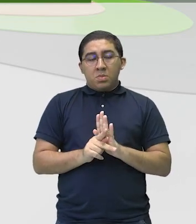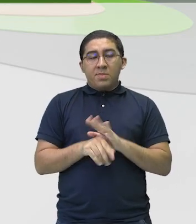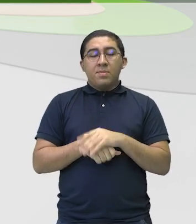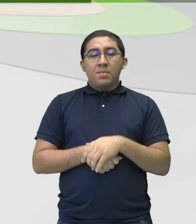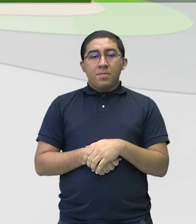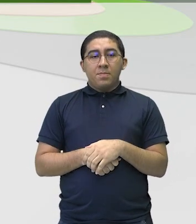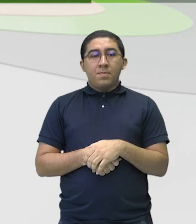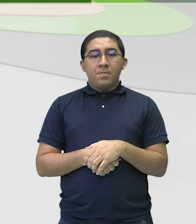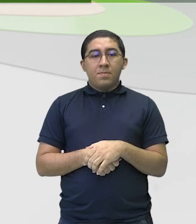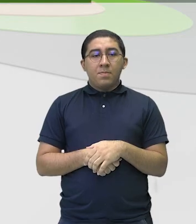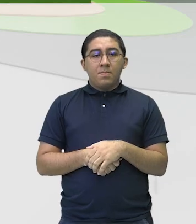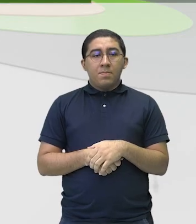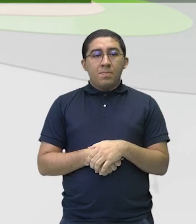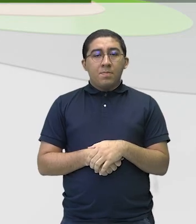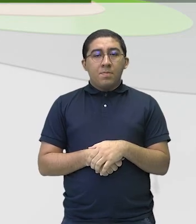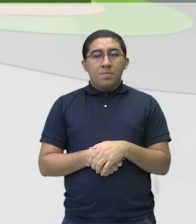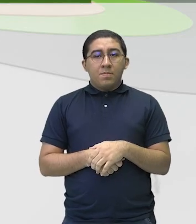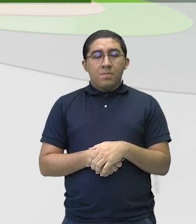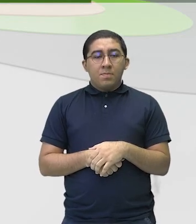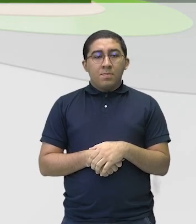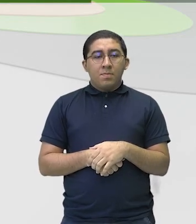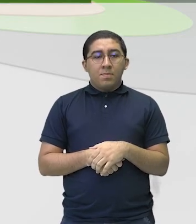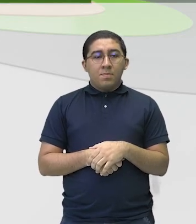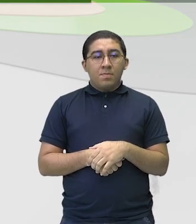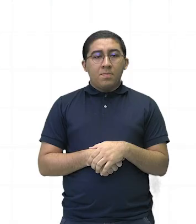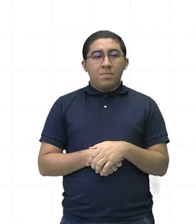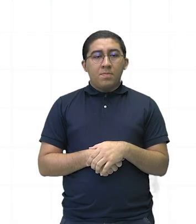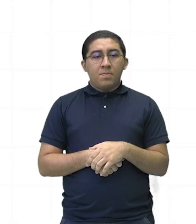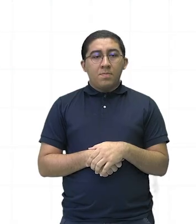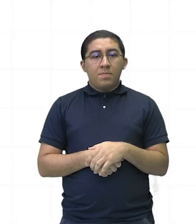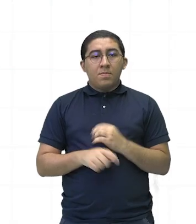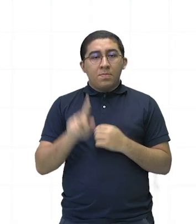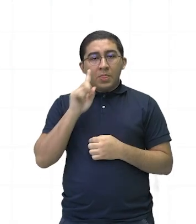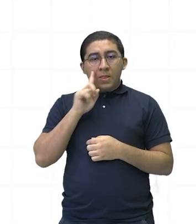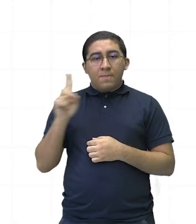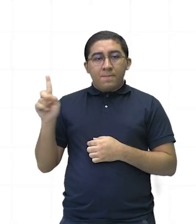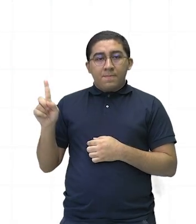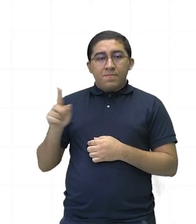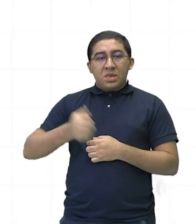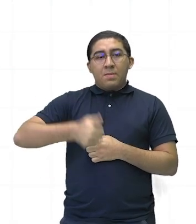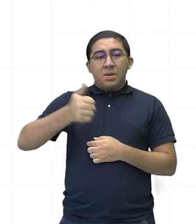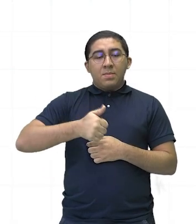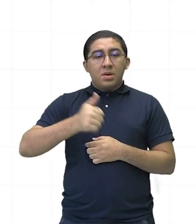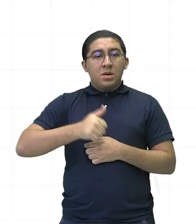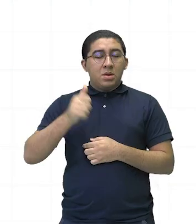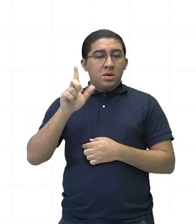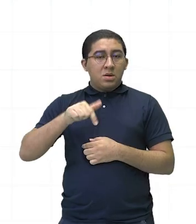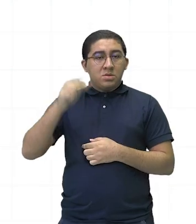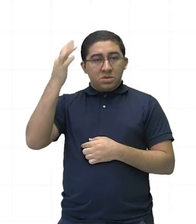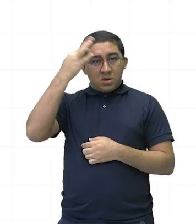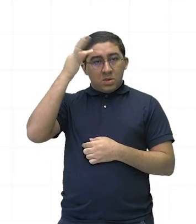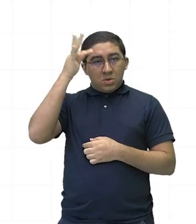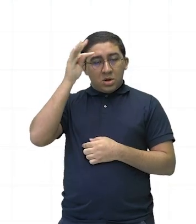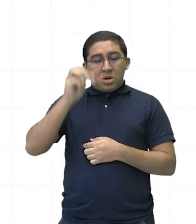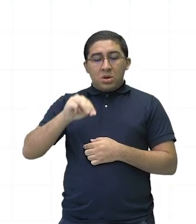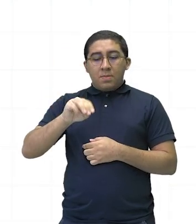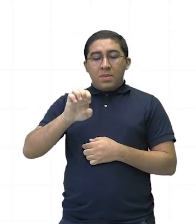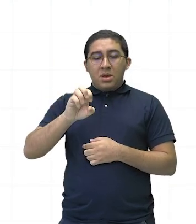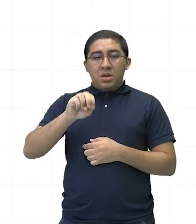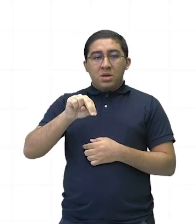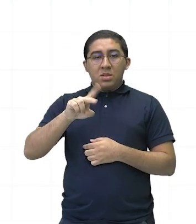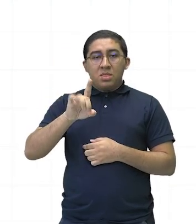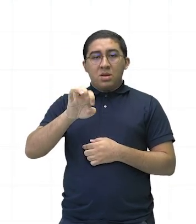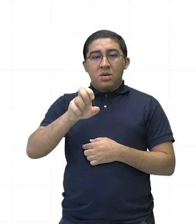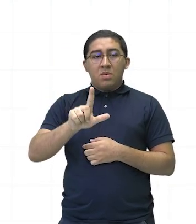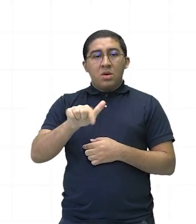meiose. Então, vamos à primeira lei de Mendel. Vejam só. Ela também pode ser chamada